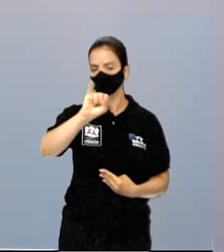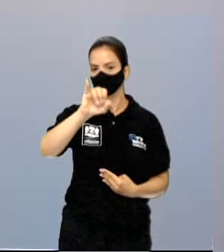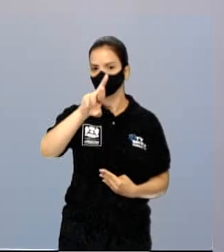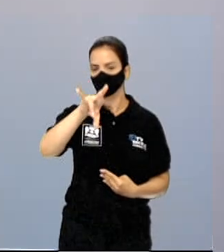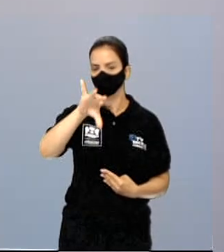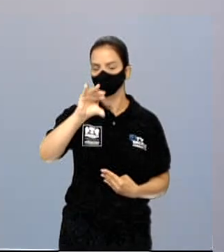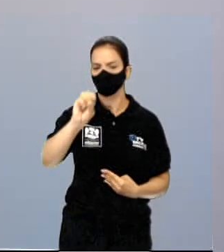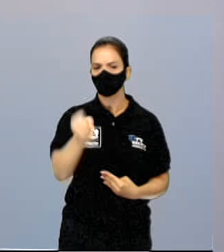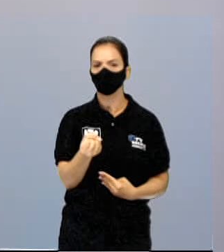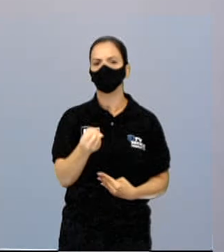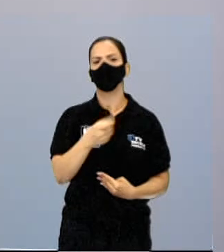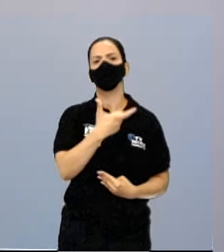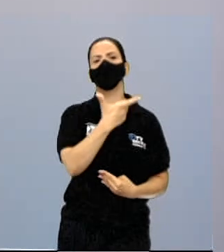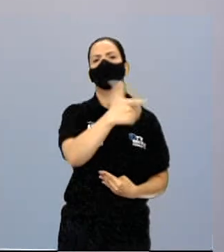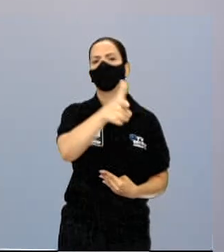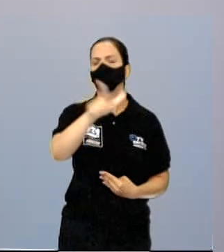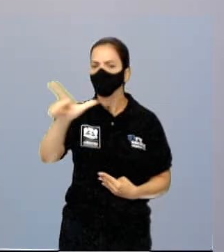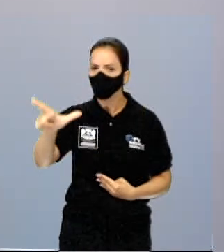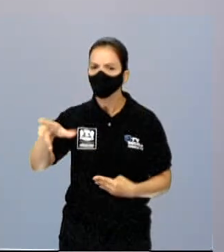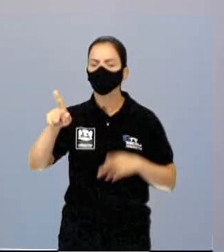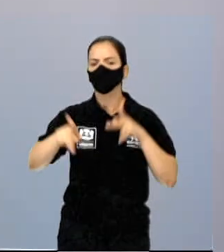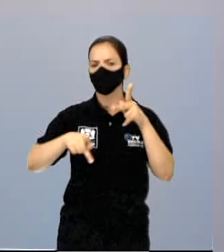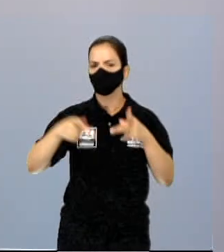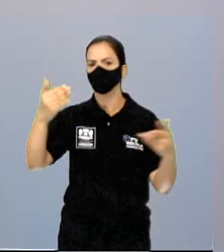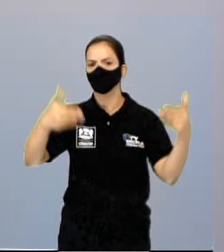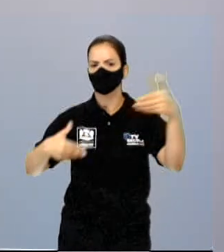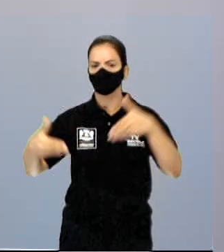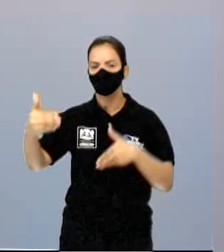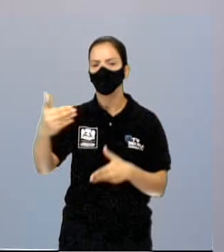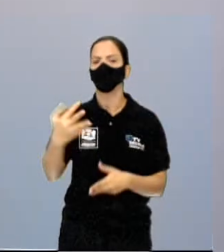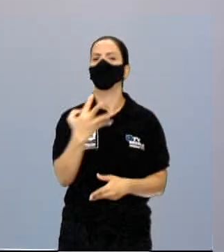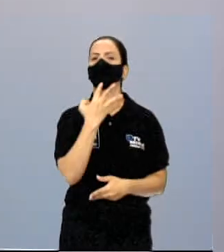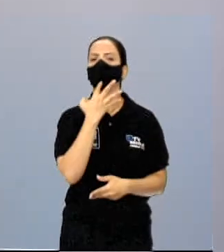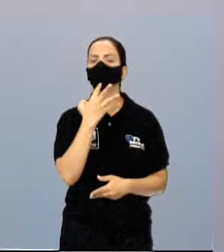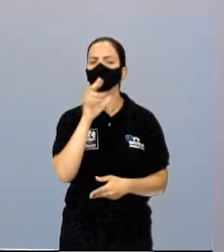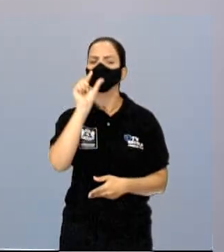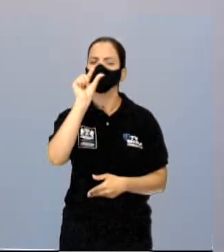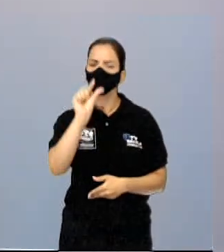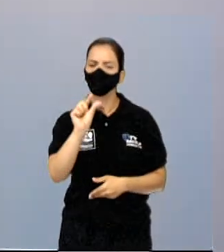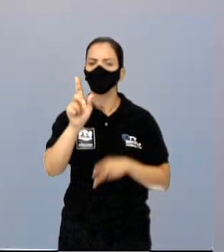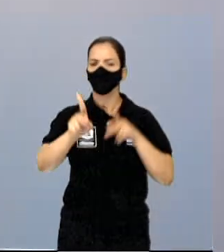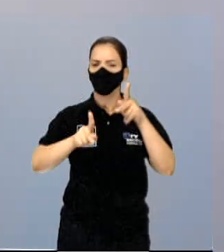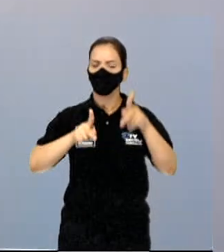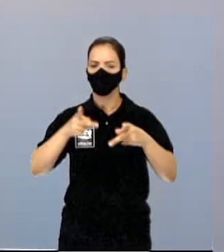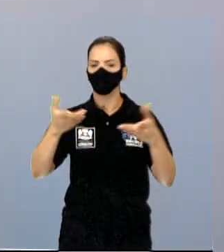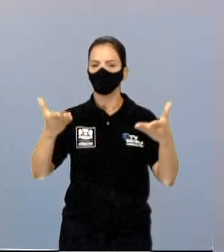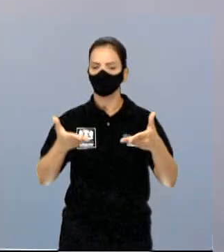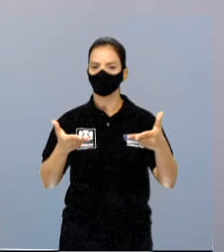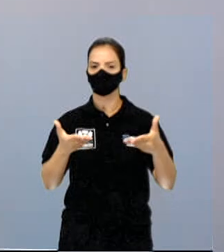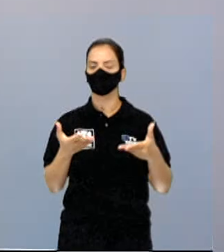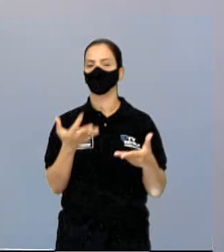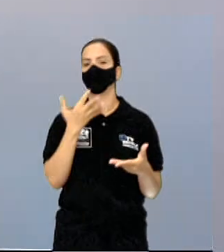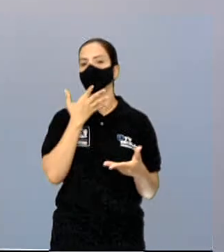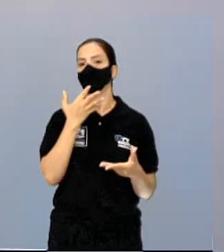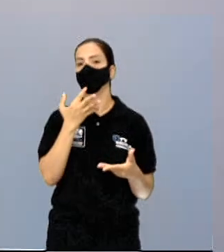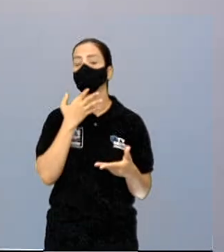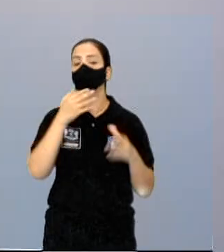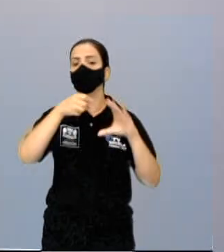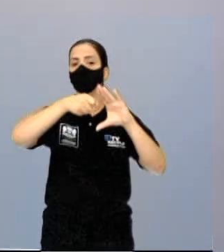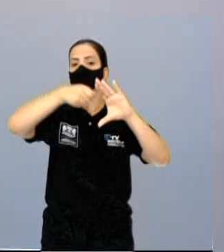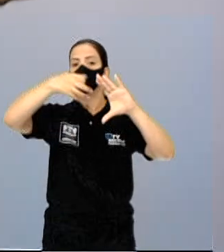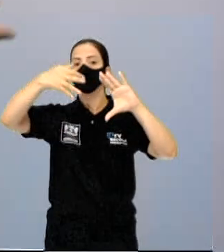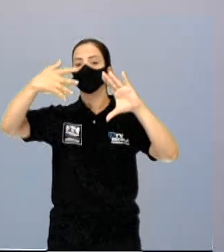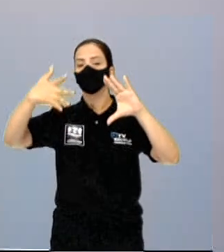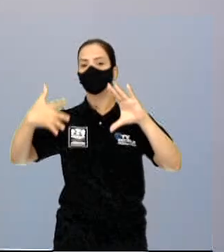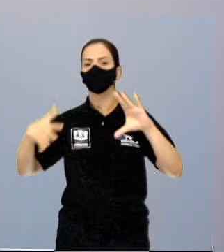acerca dessa população que nós vamos conhecer na aula de hoje, tá? Agora, eu vou convidar vocês a conhecer um pouco sobre as